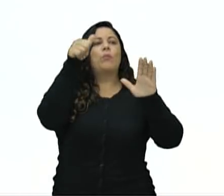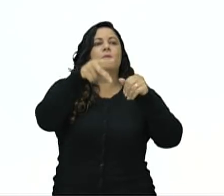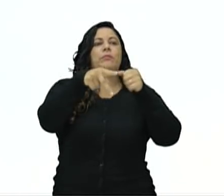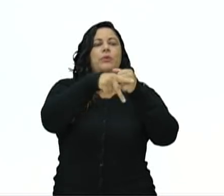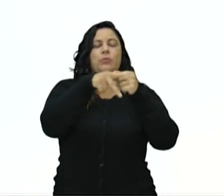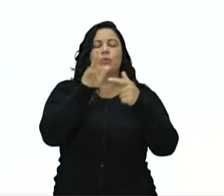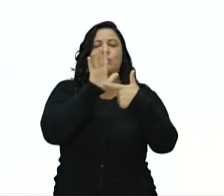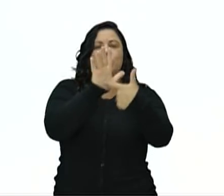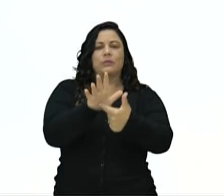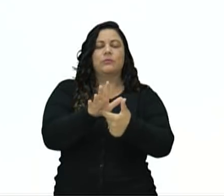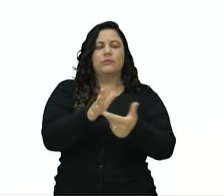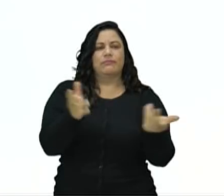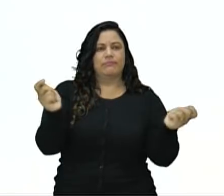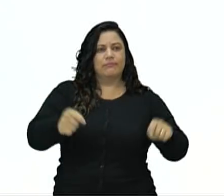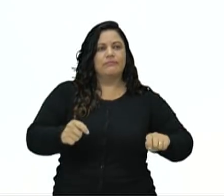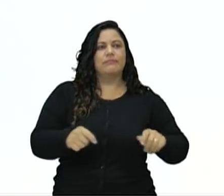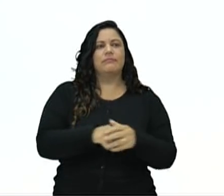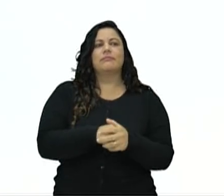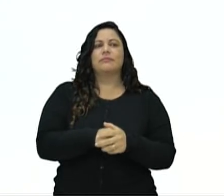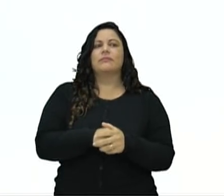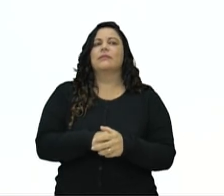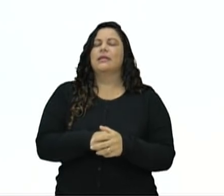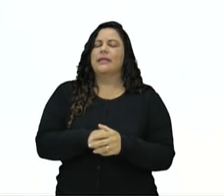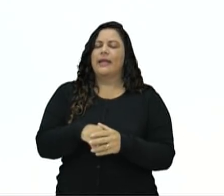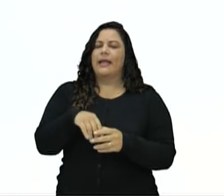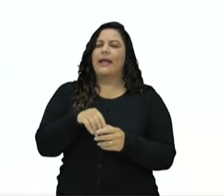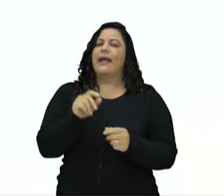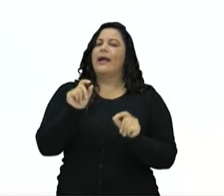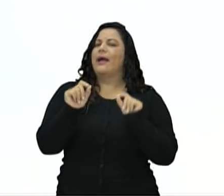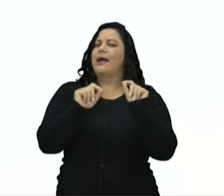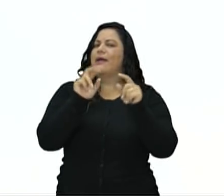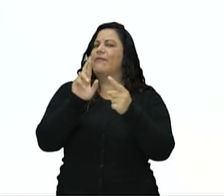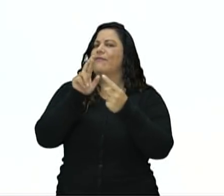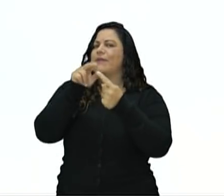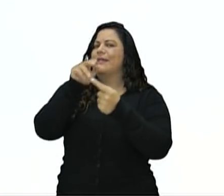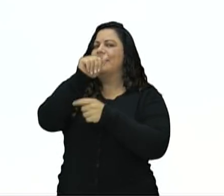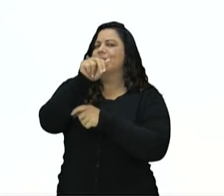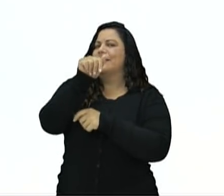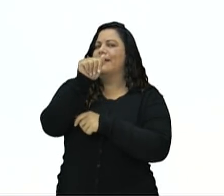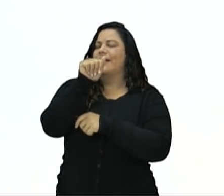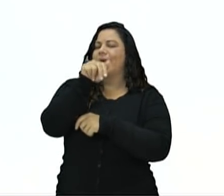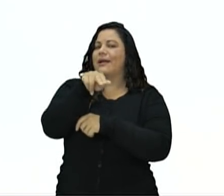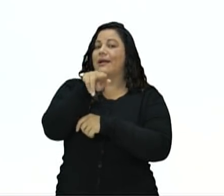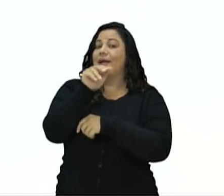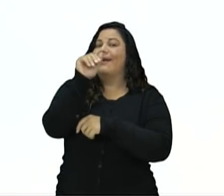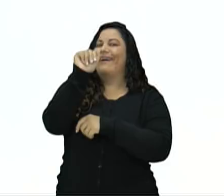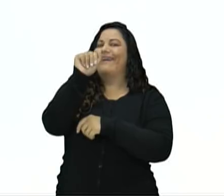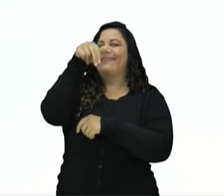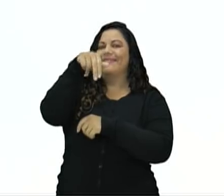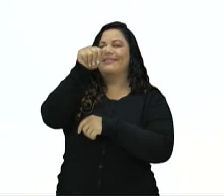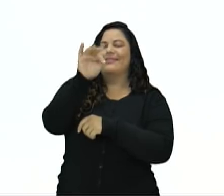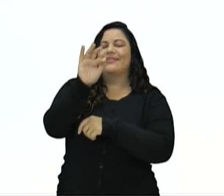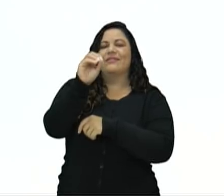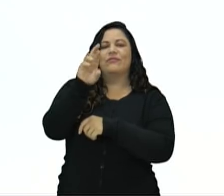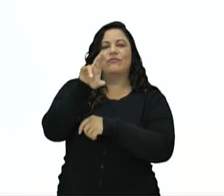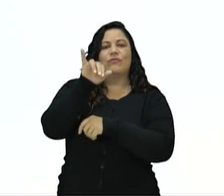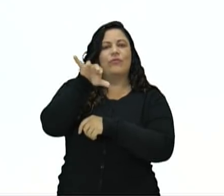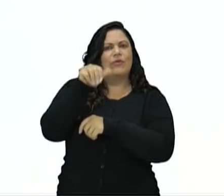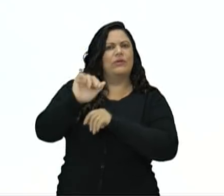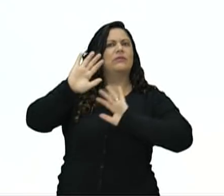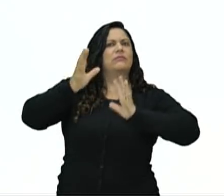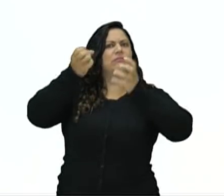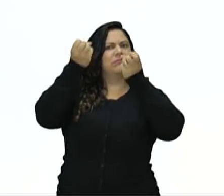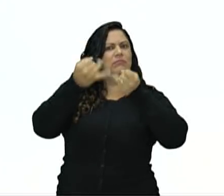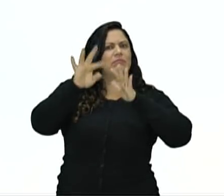demonstrativo faz uma referência anafórica a algo já descrito no texto. Descubra a que isso se refere. Então,